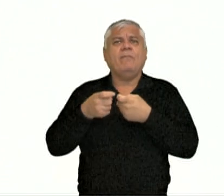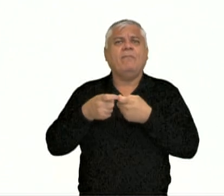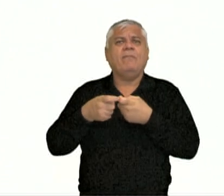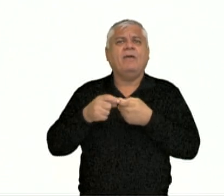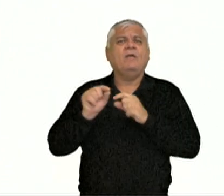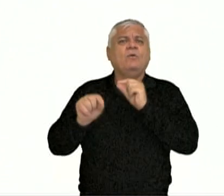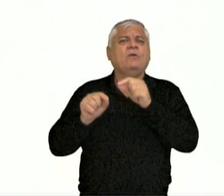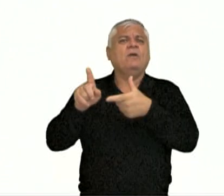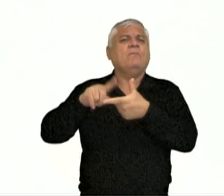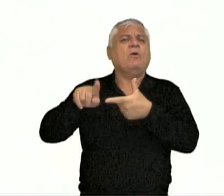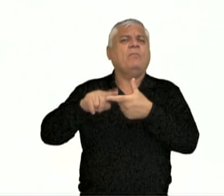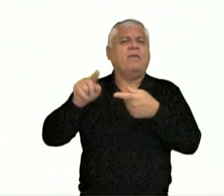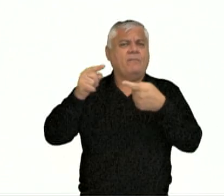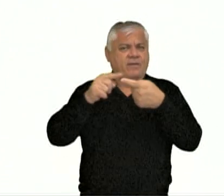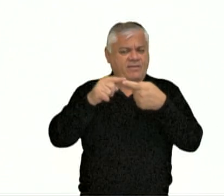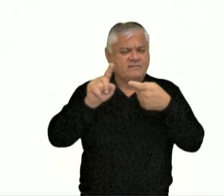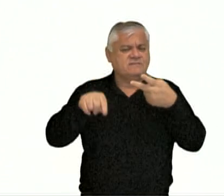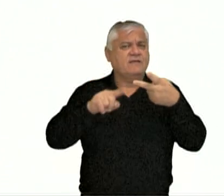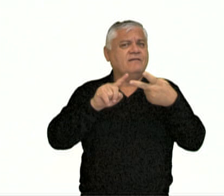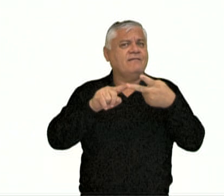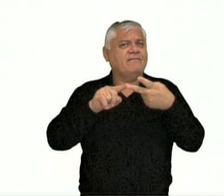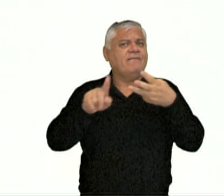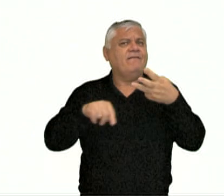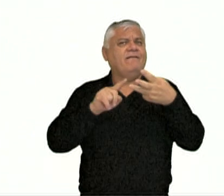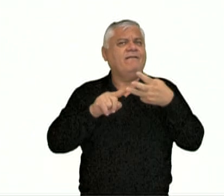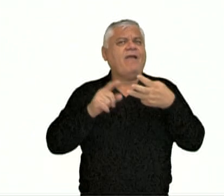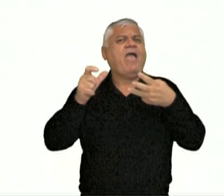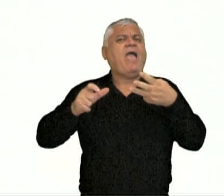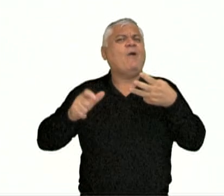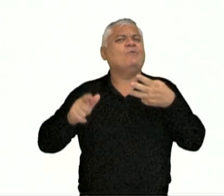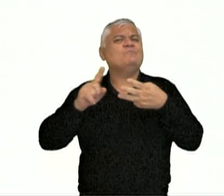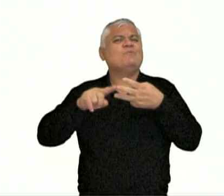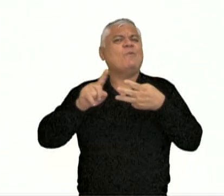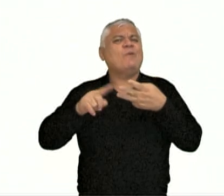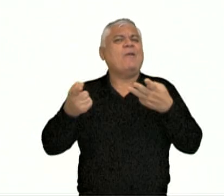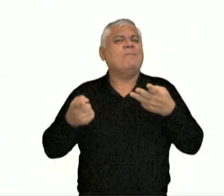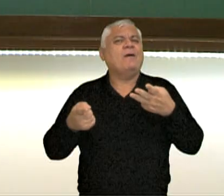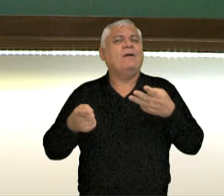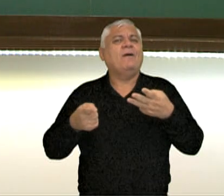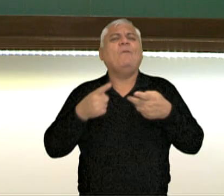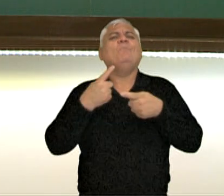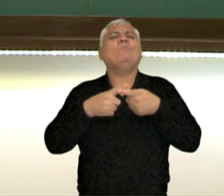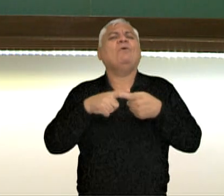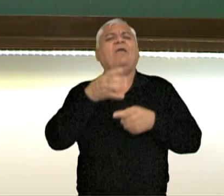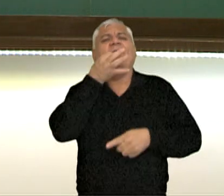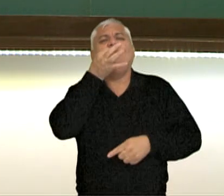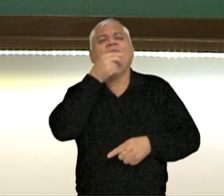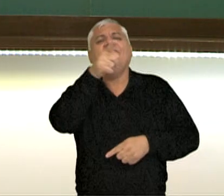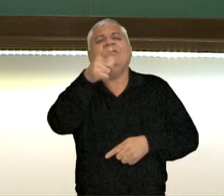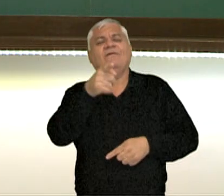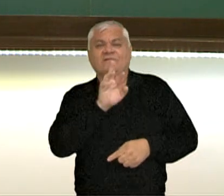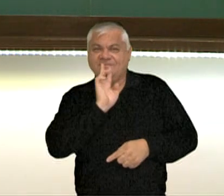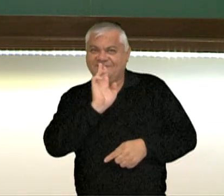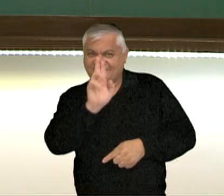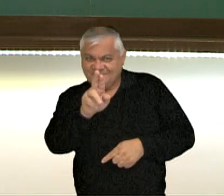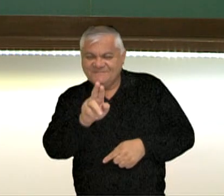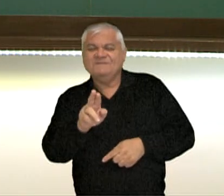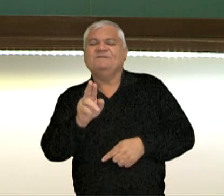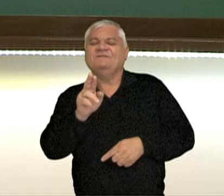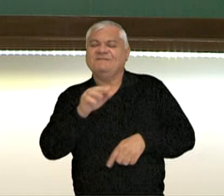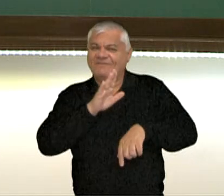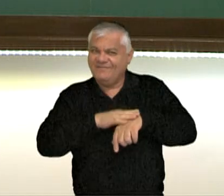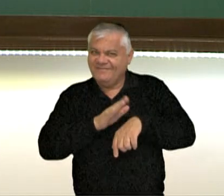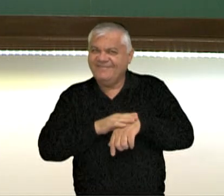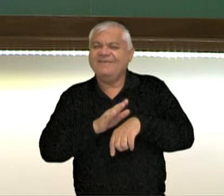Na filtração, na reabsorção ou na secreção? E por que você acha isso? Responde aí então, vou